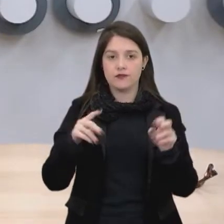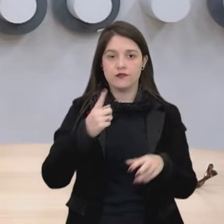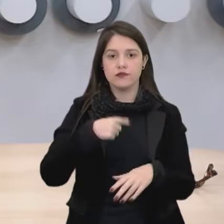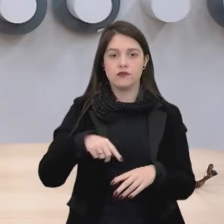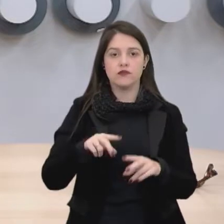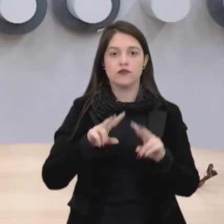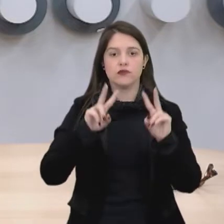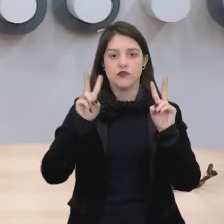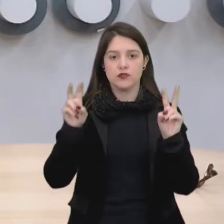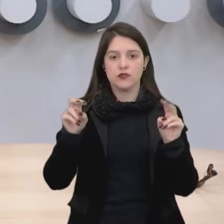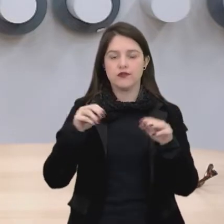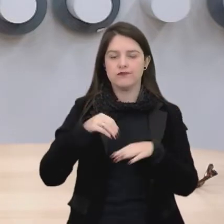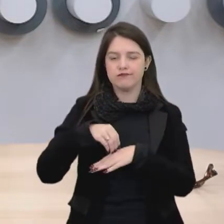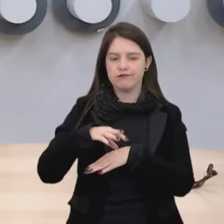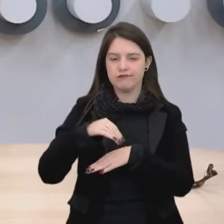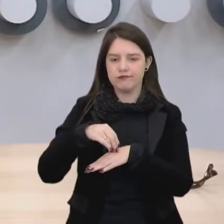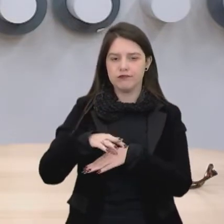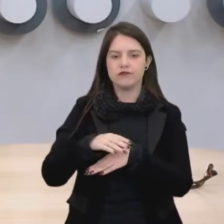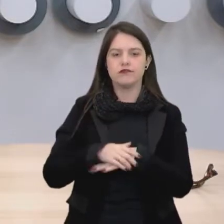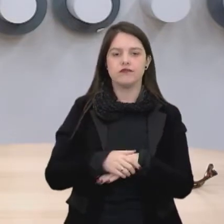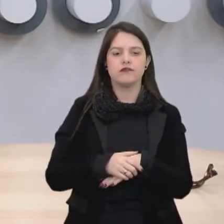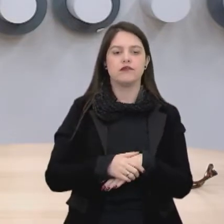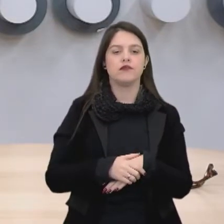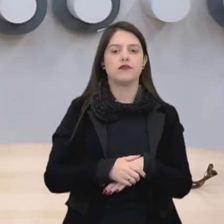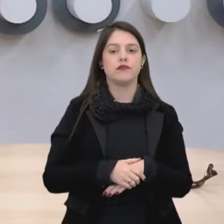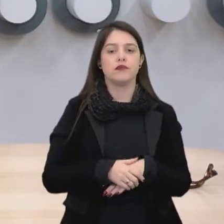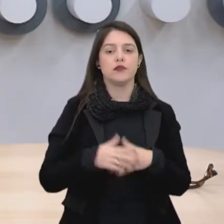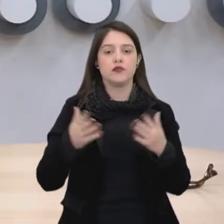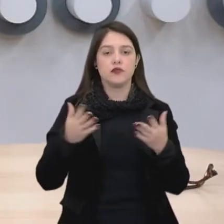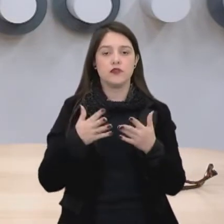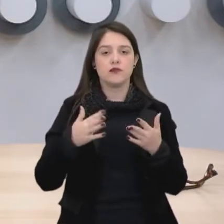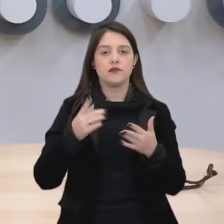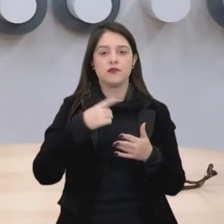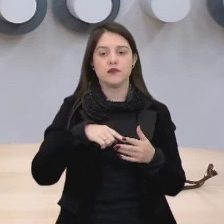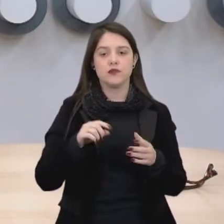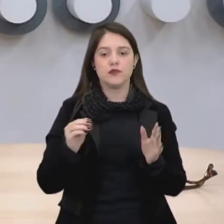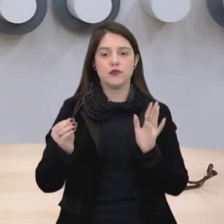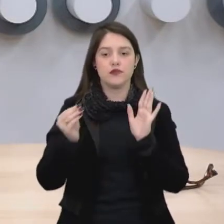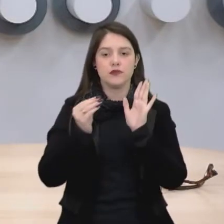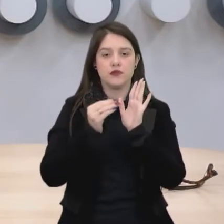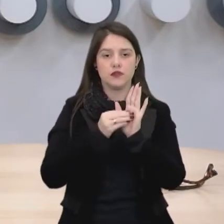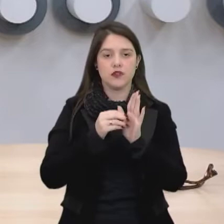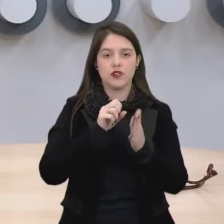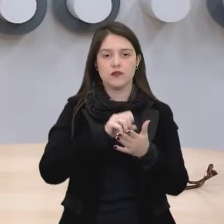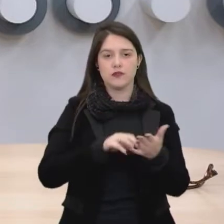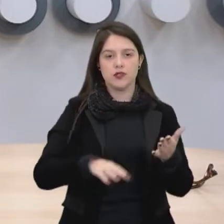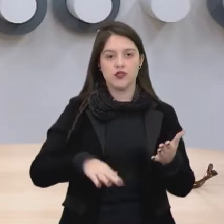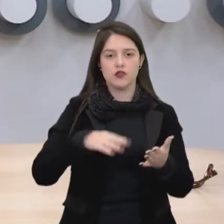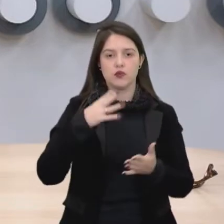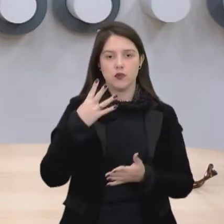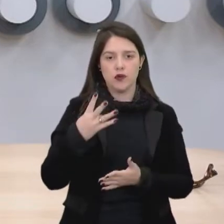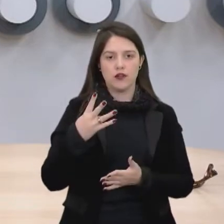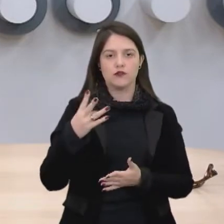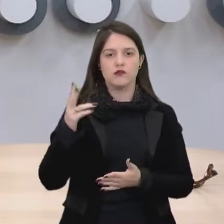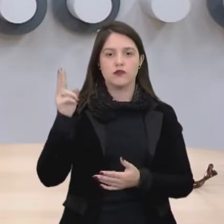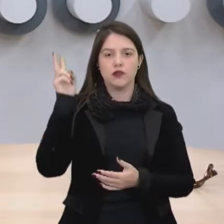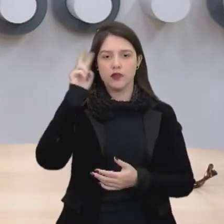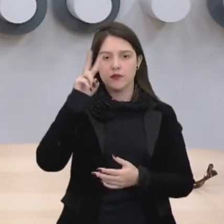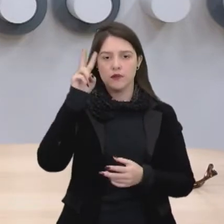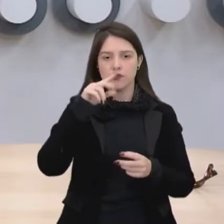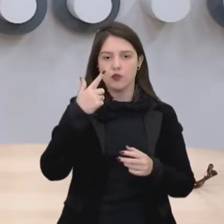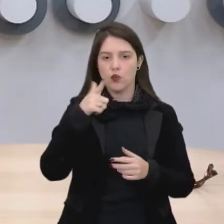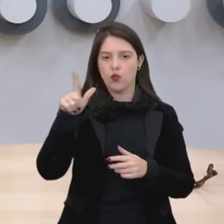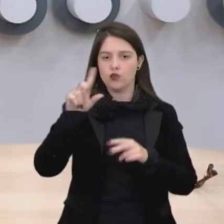sobre indicadores demográficos, né? E aí nós vamos depois partir aí para a atividade 4 e aí para ter outro tema a